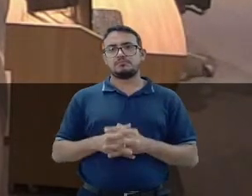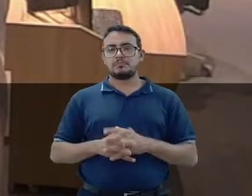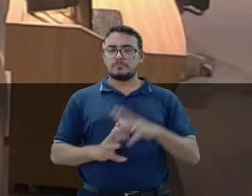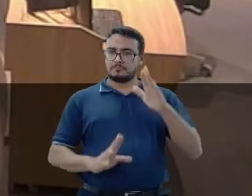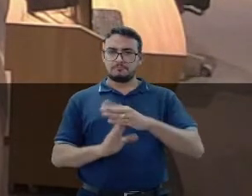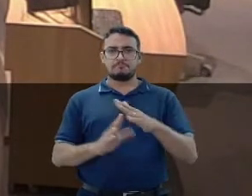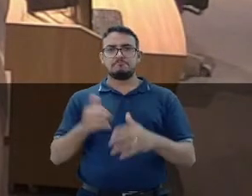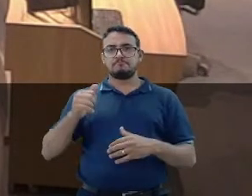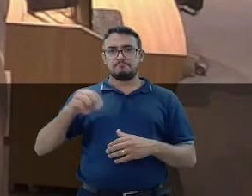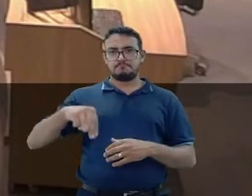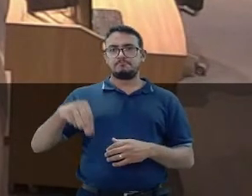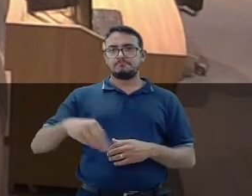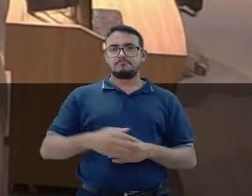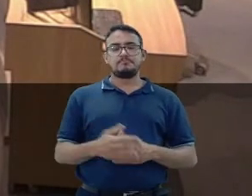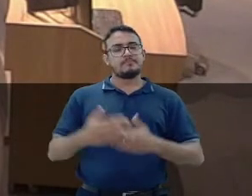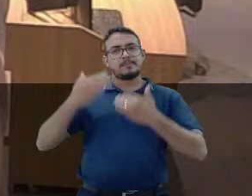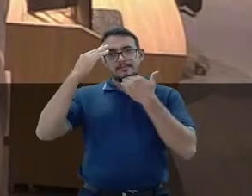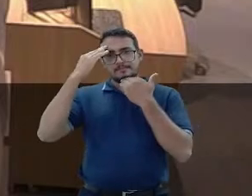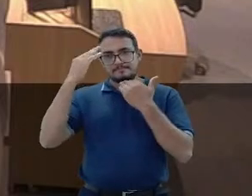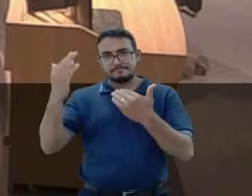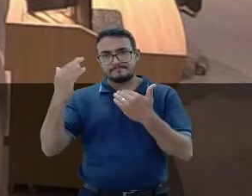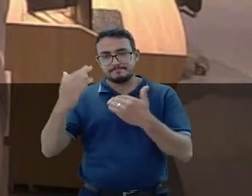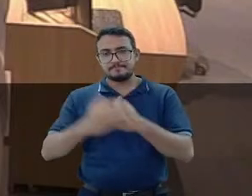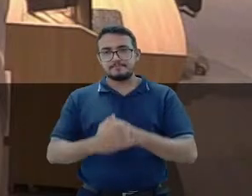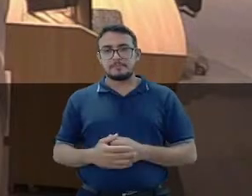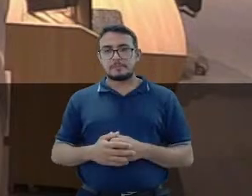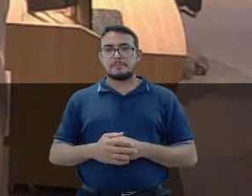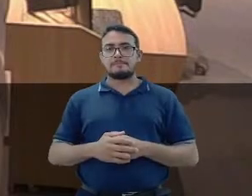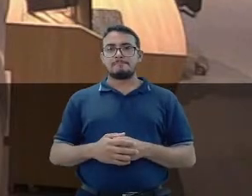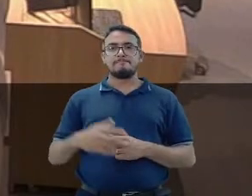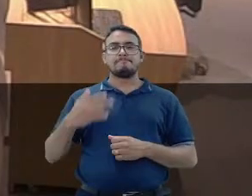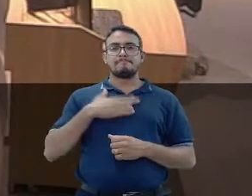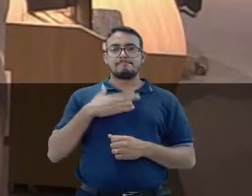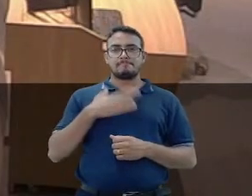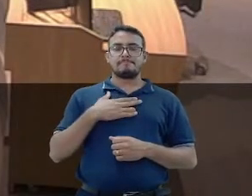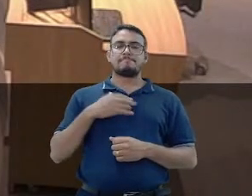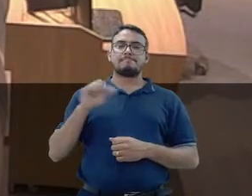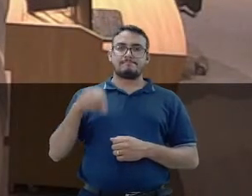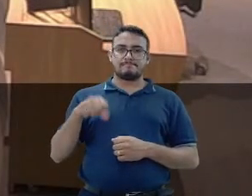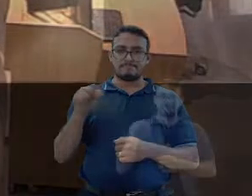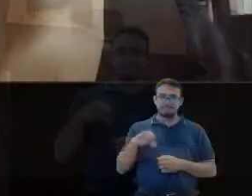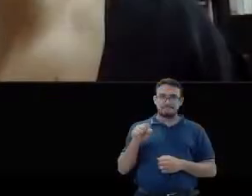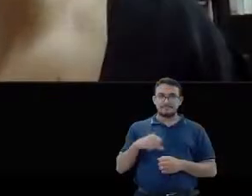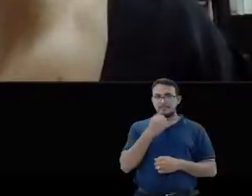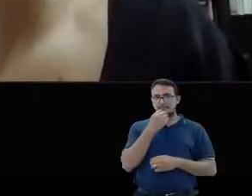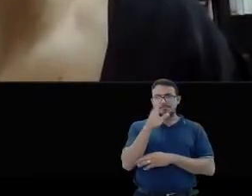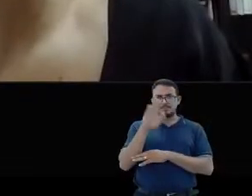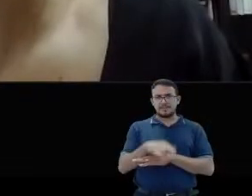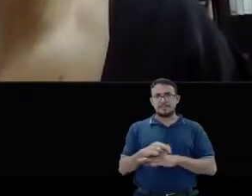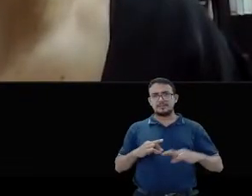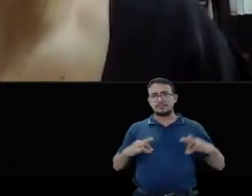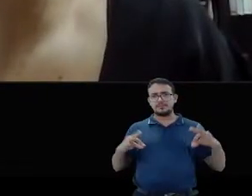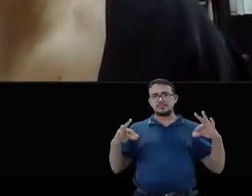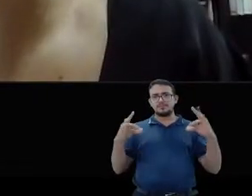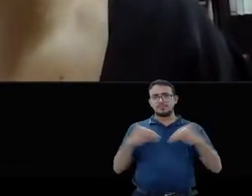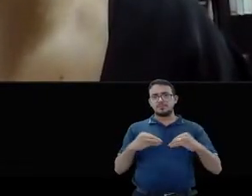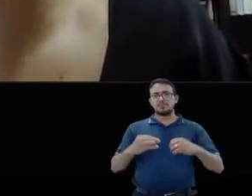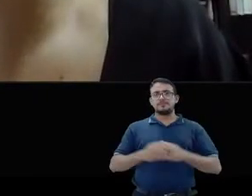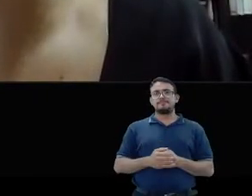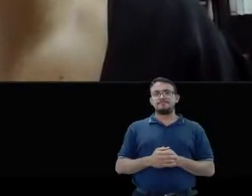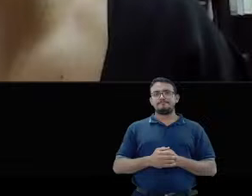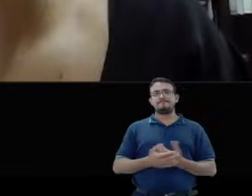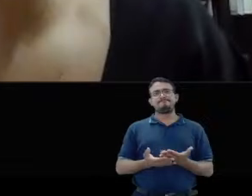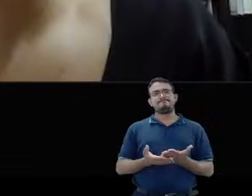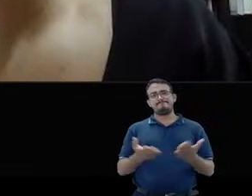Obrigada. Vou fazer o uso da palavra, sim. Boa tarde a todos. Bem,